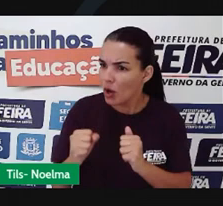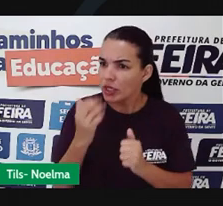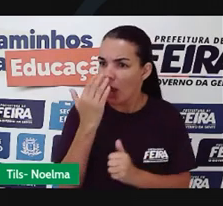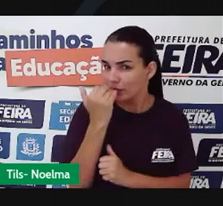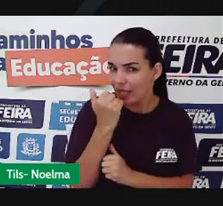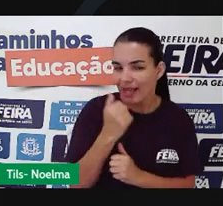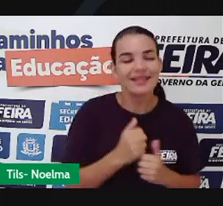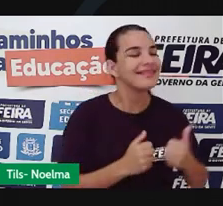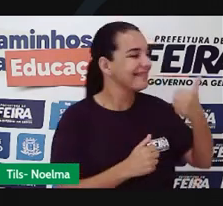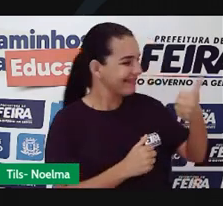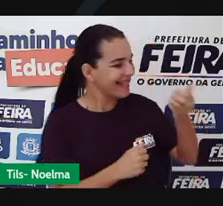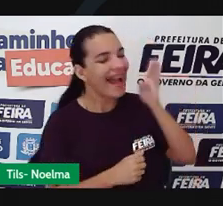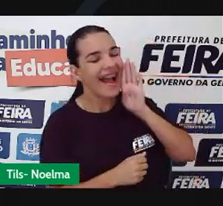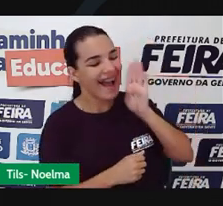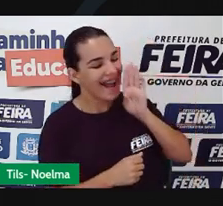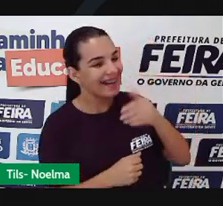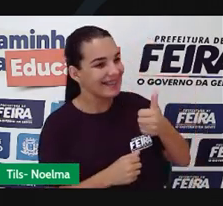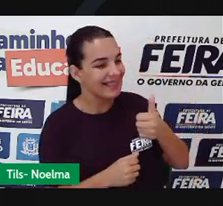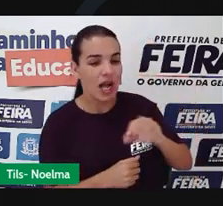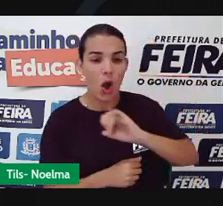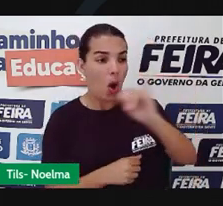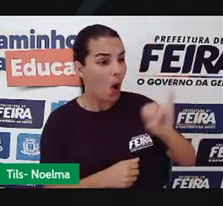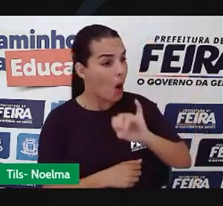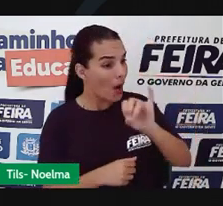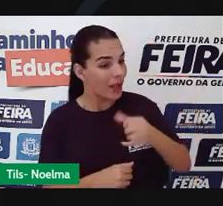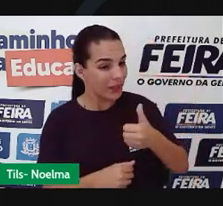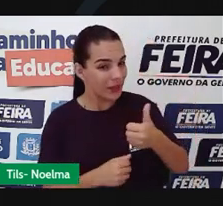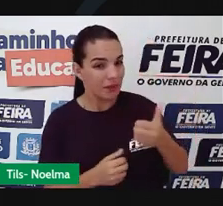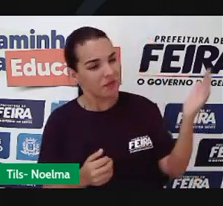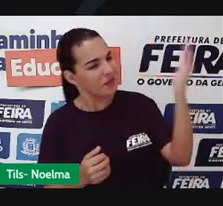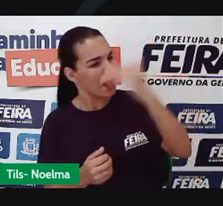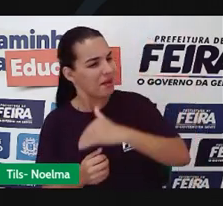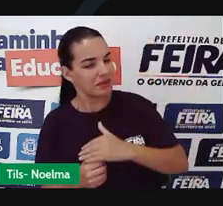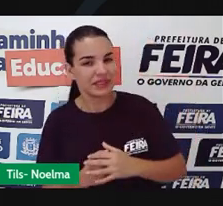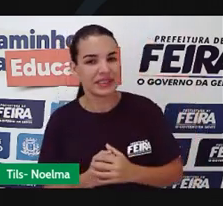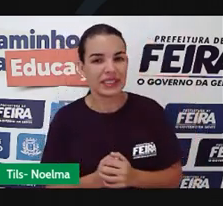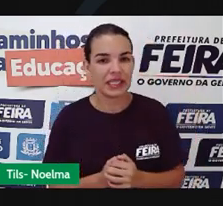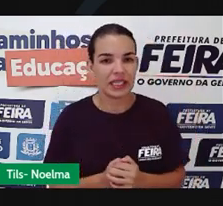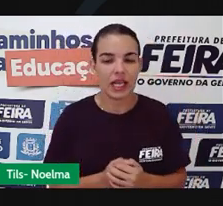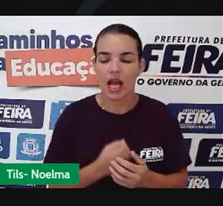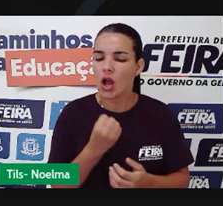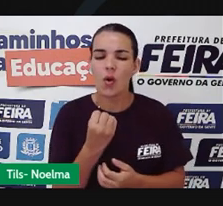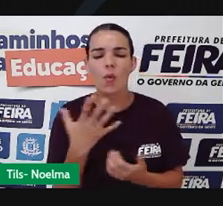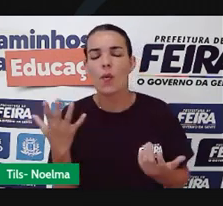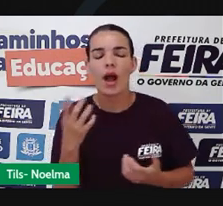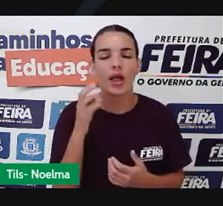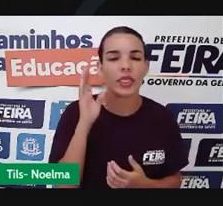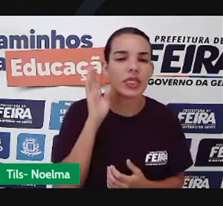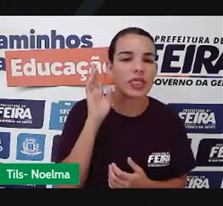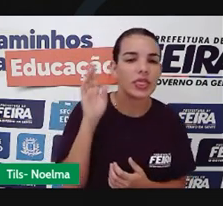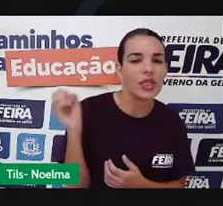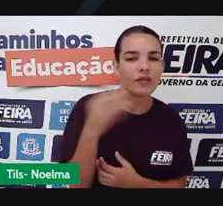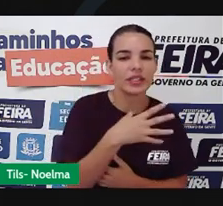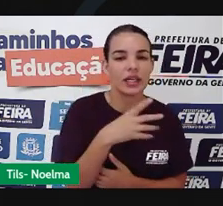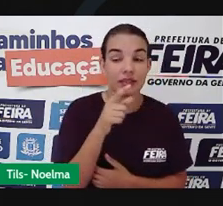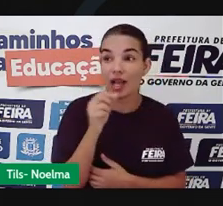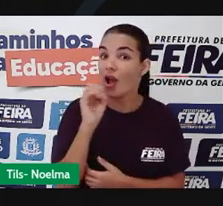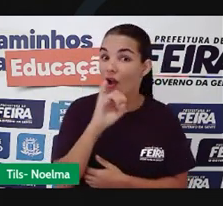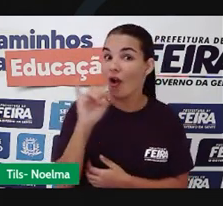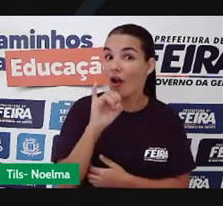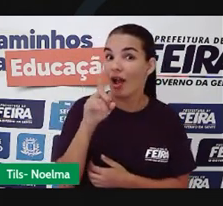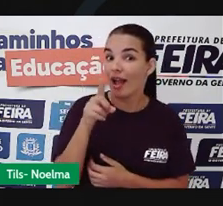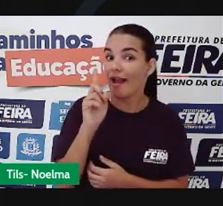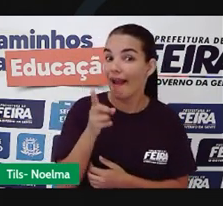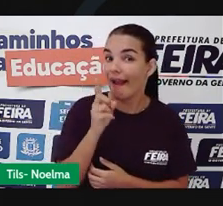claro que pode filha Oi pessoal tudo bem Vamos entrando quais são as novidades nada né que eu fiz